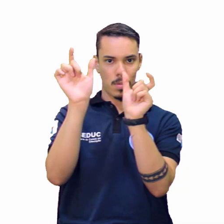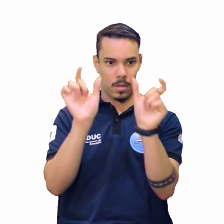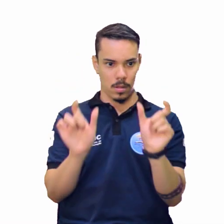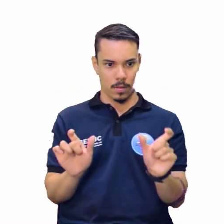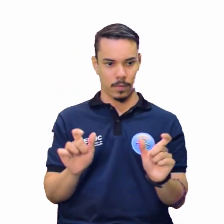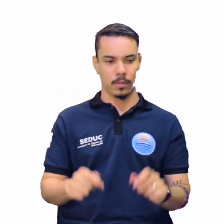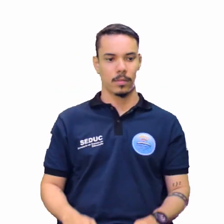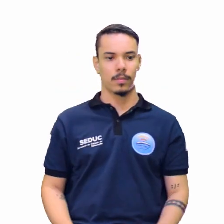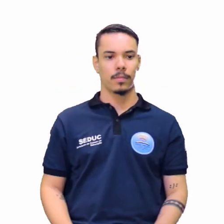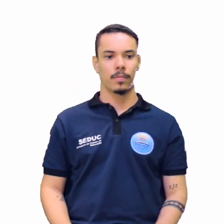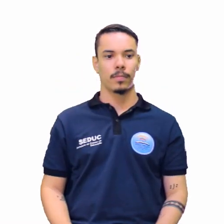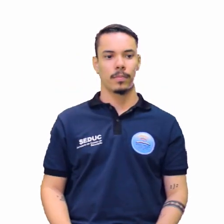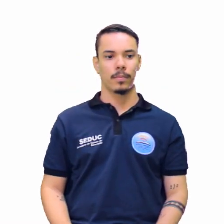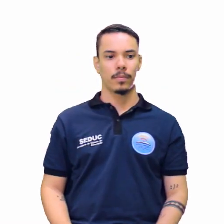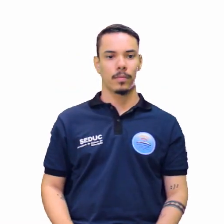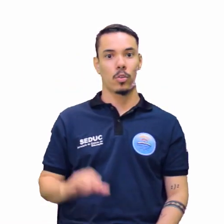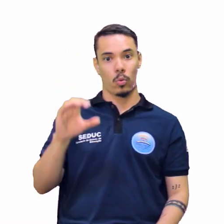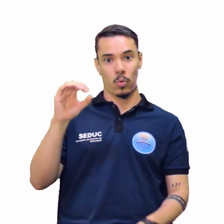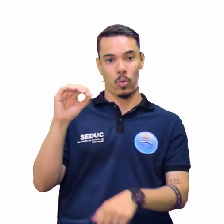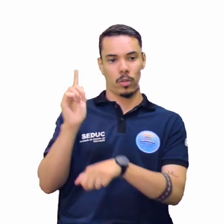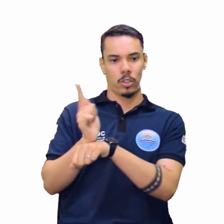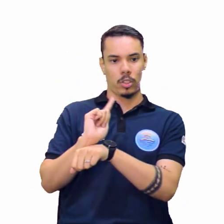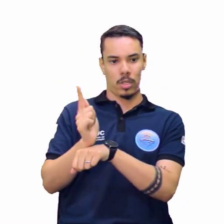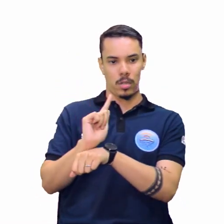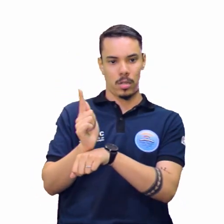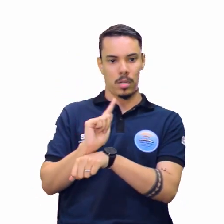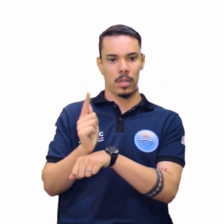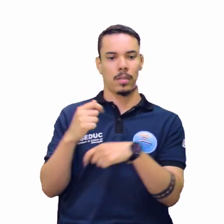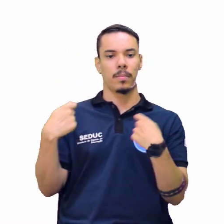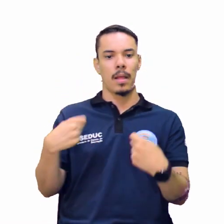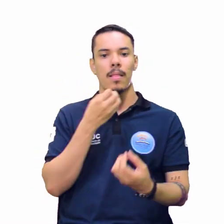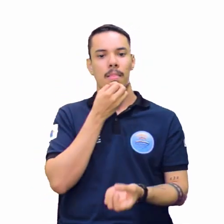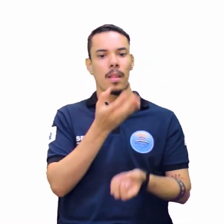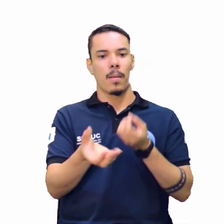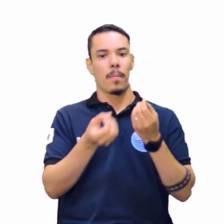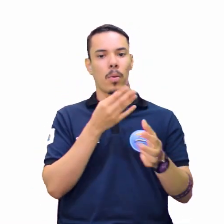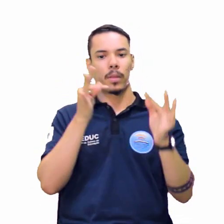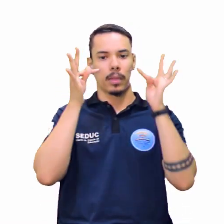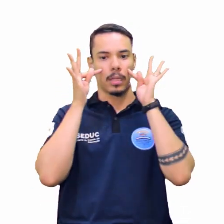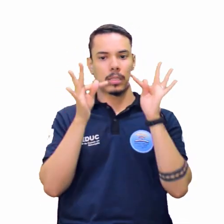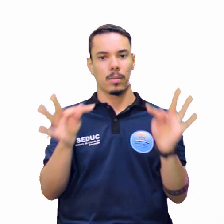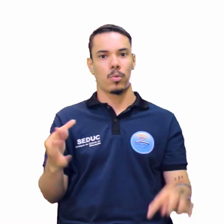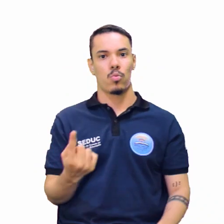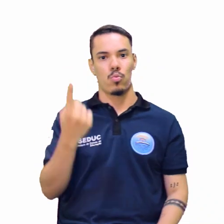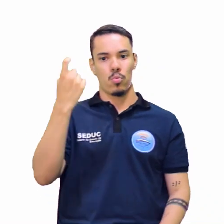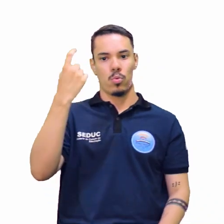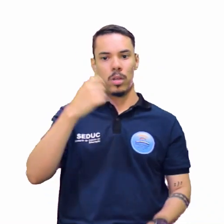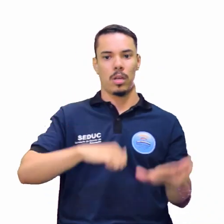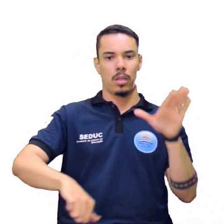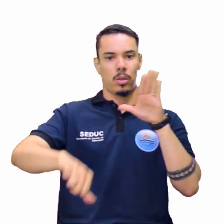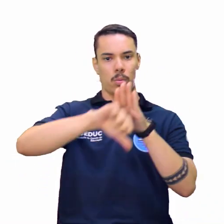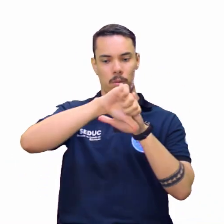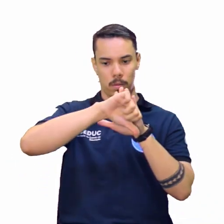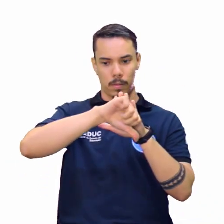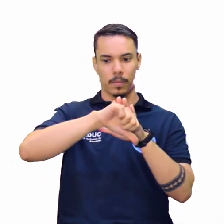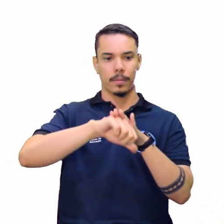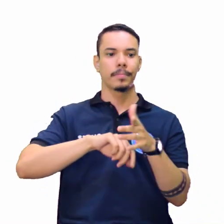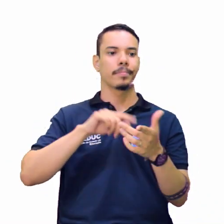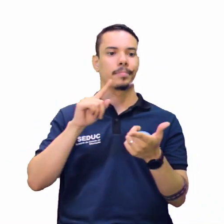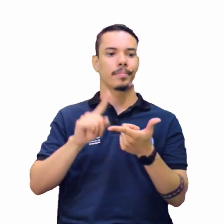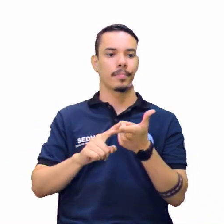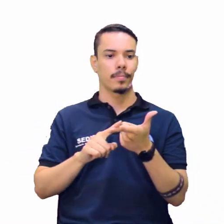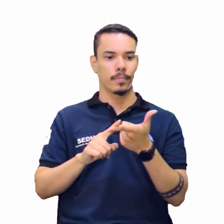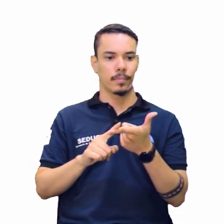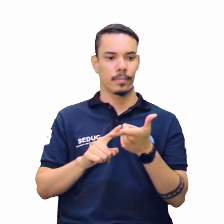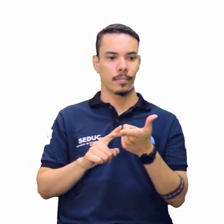palavras o gerente deverá depor como testemunha única do crime